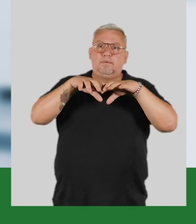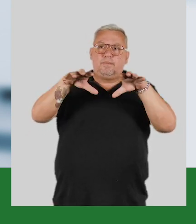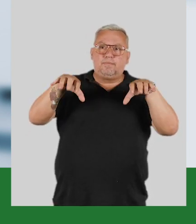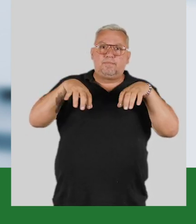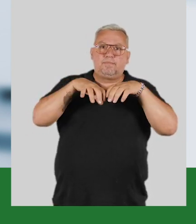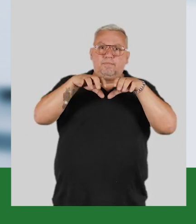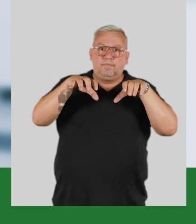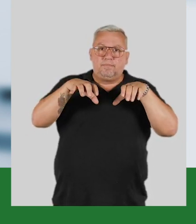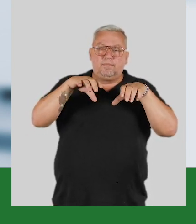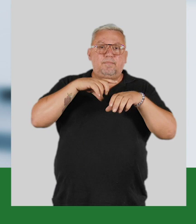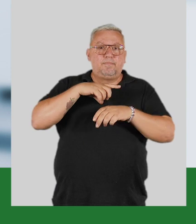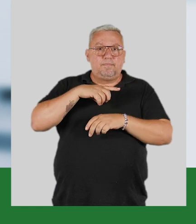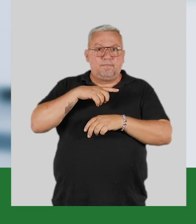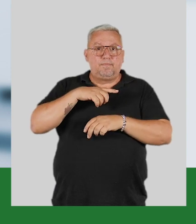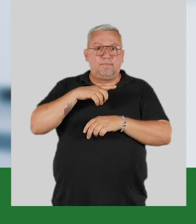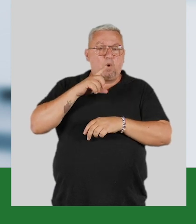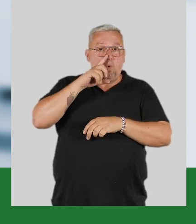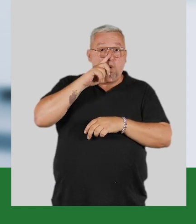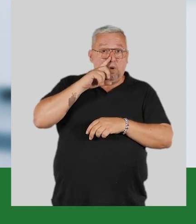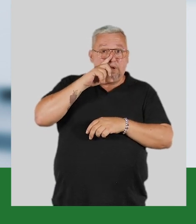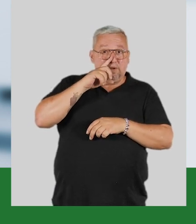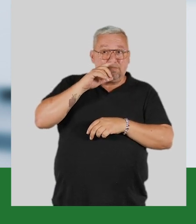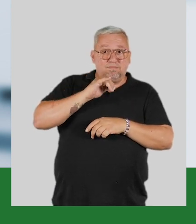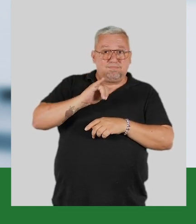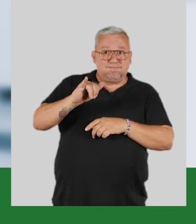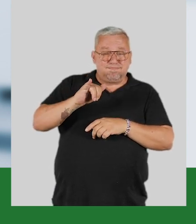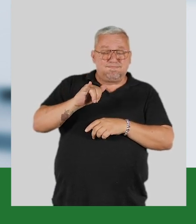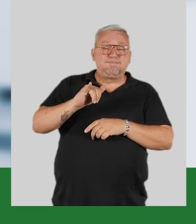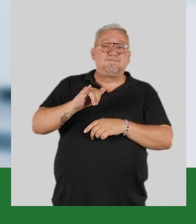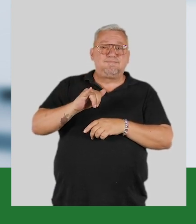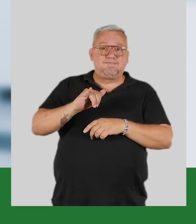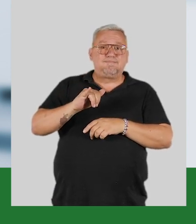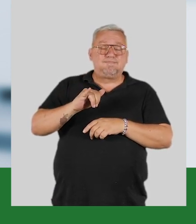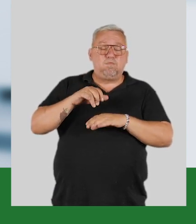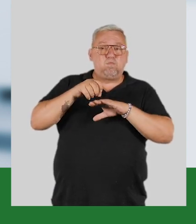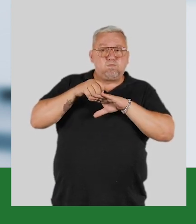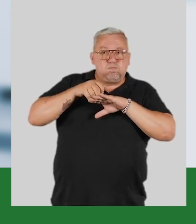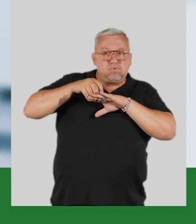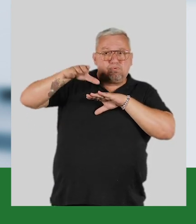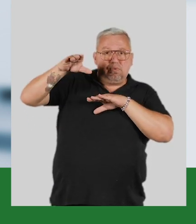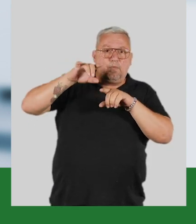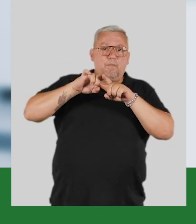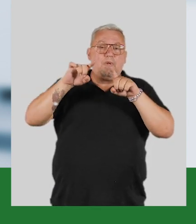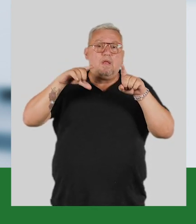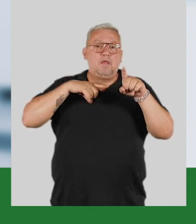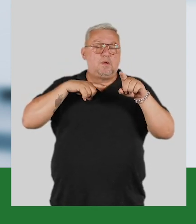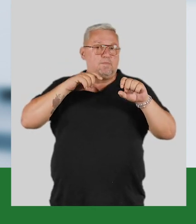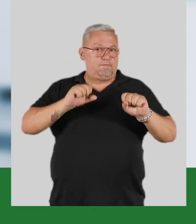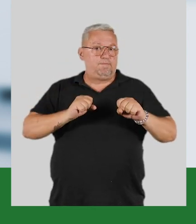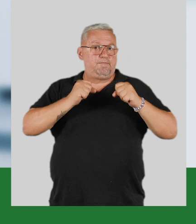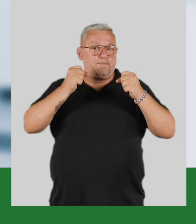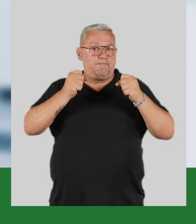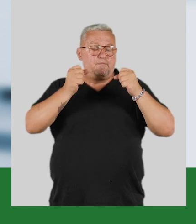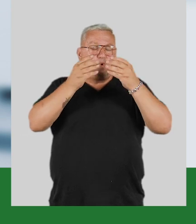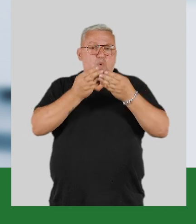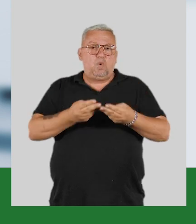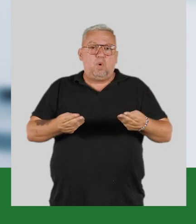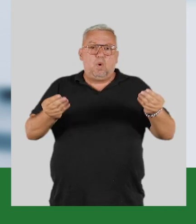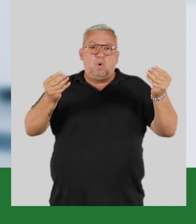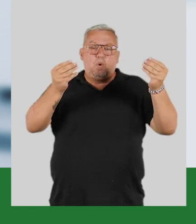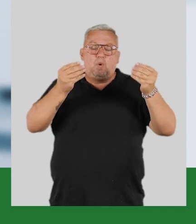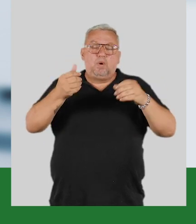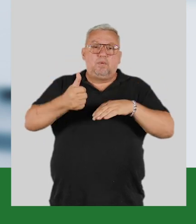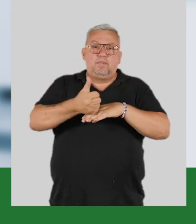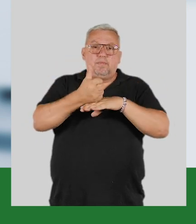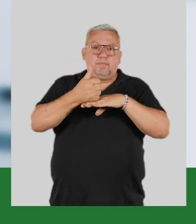que tenha um risco de subnotificação muito grande, mas por isso que a gente tem que fazer um esforço de sensibilizar os nossos profissionais